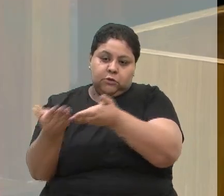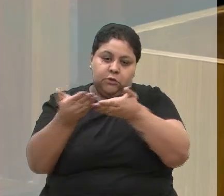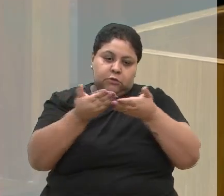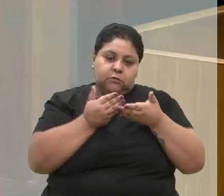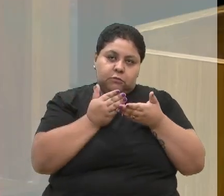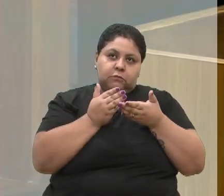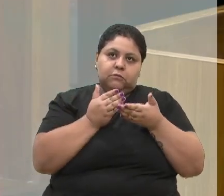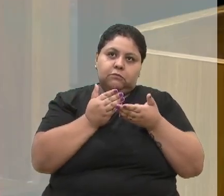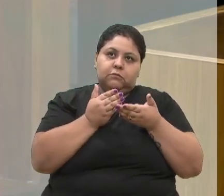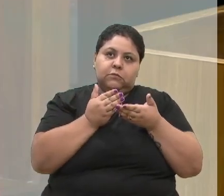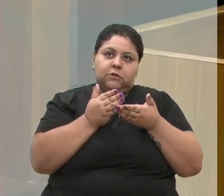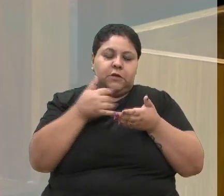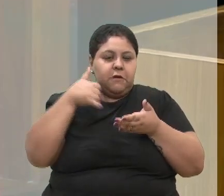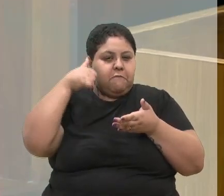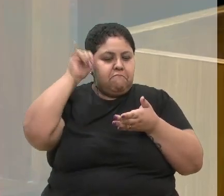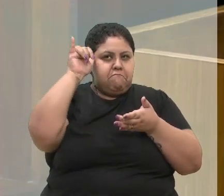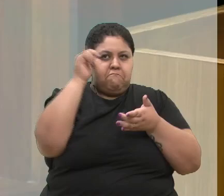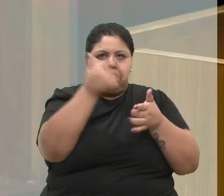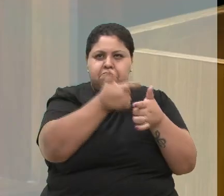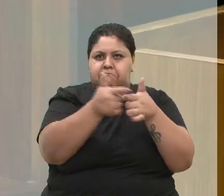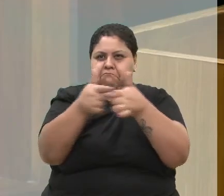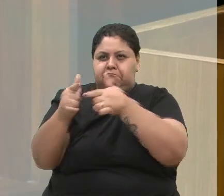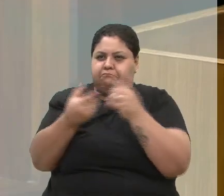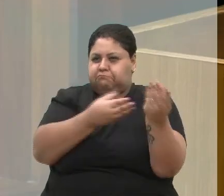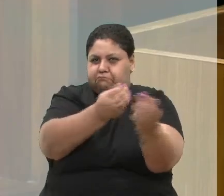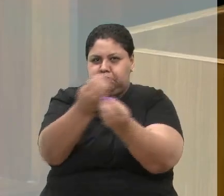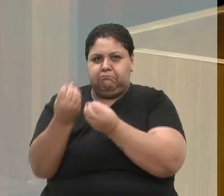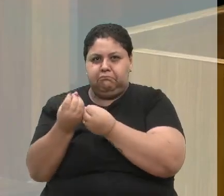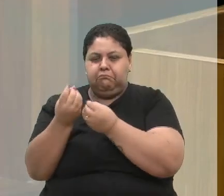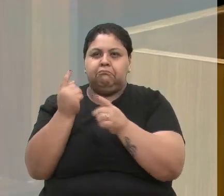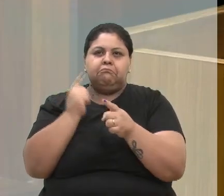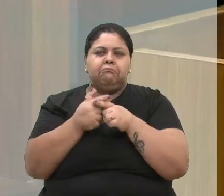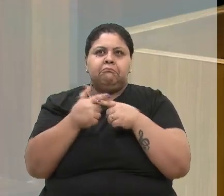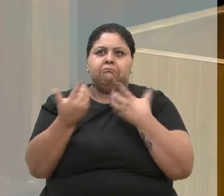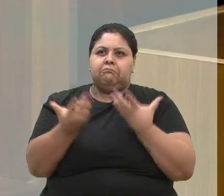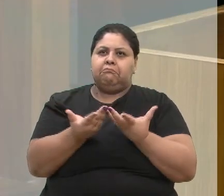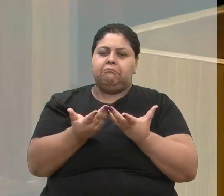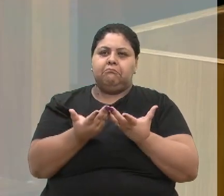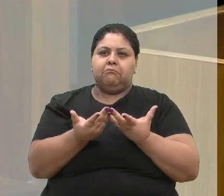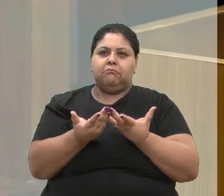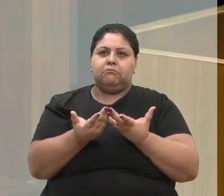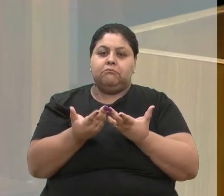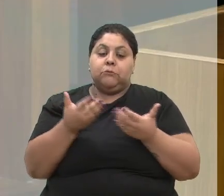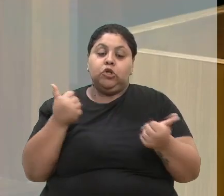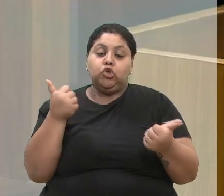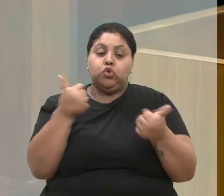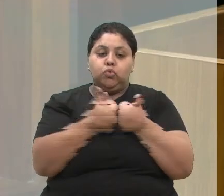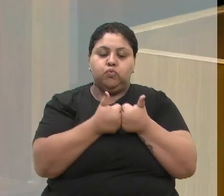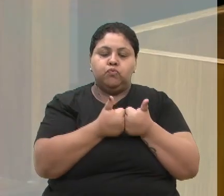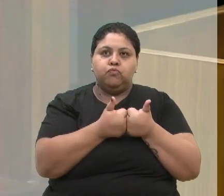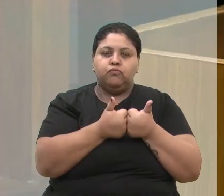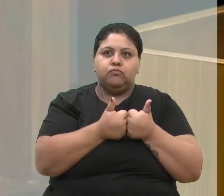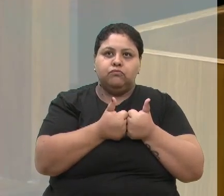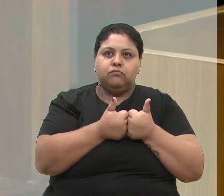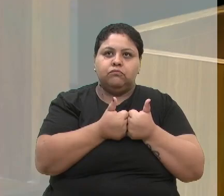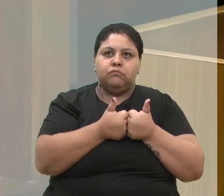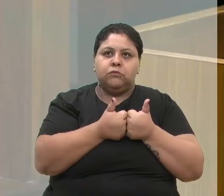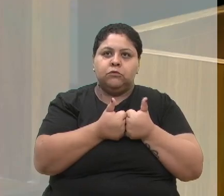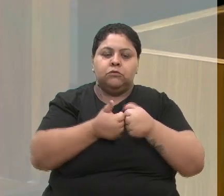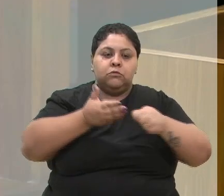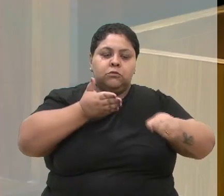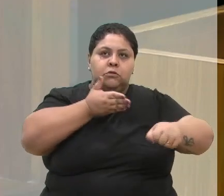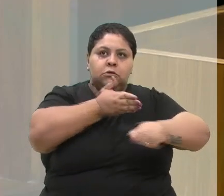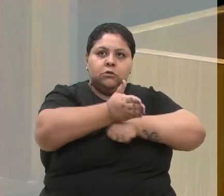restrições muitas no que tange à questão de estarmos juntos em participação